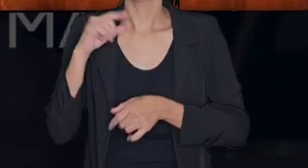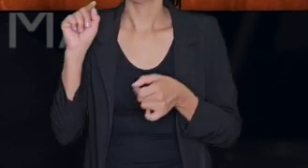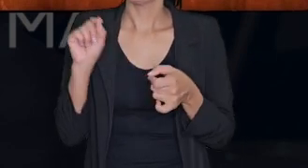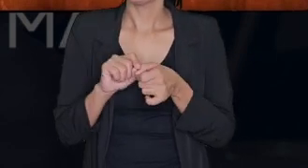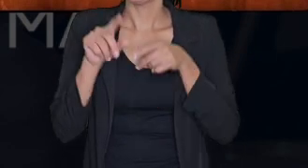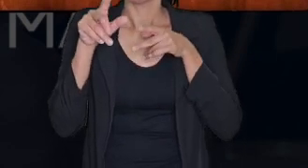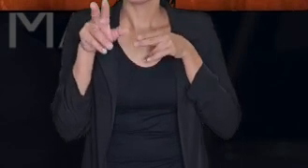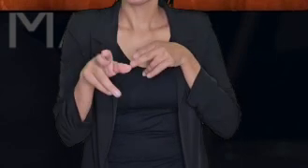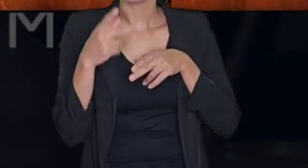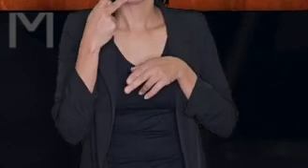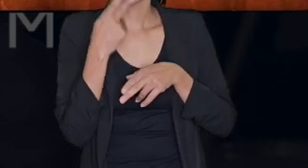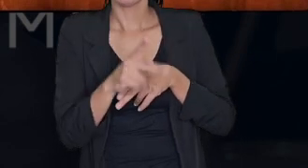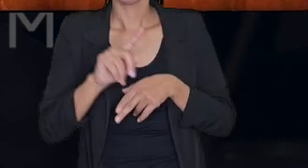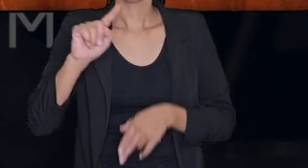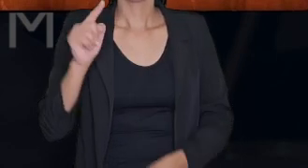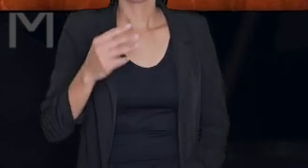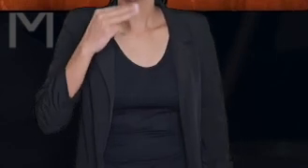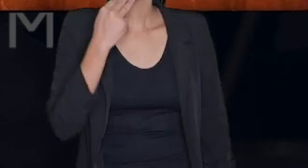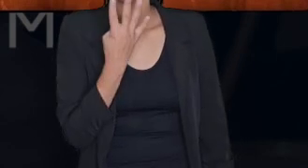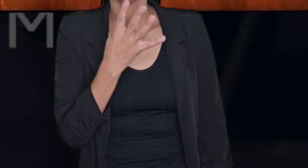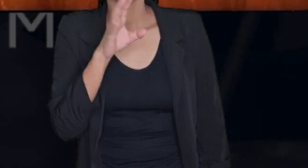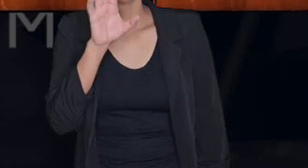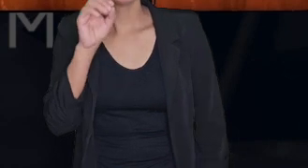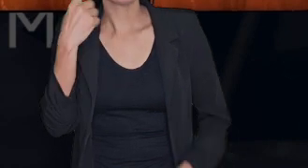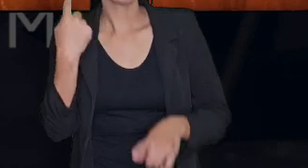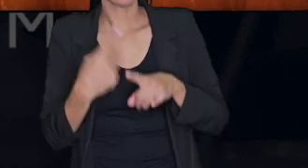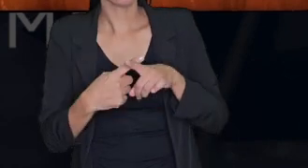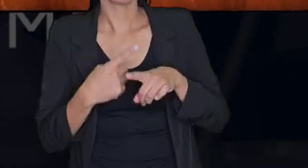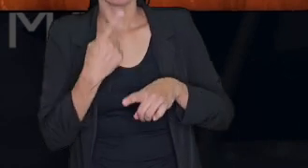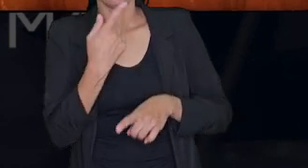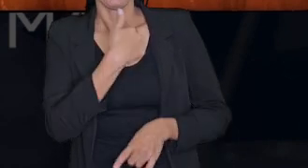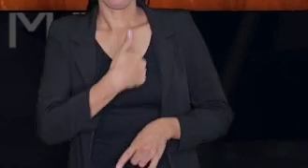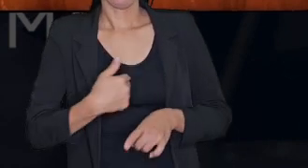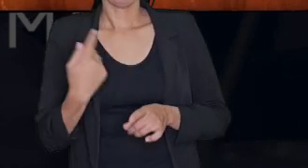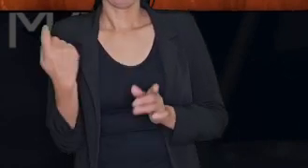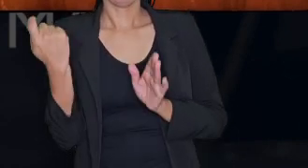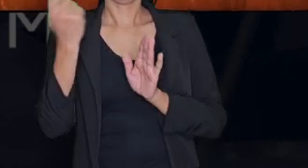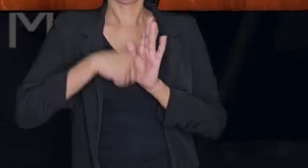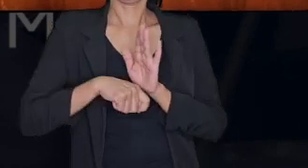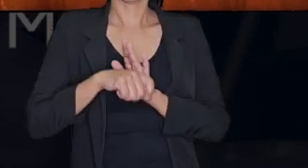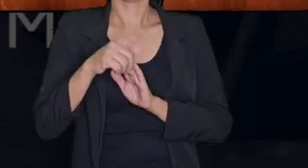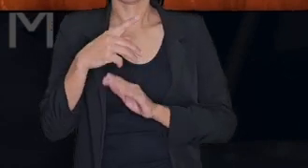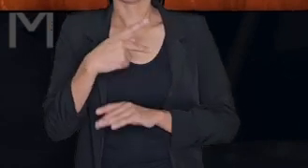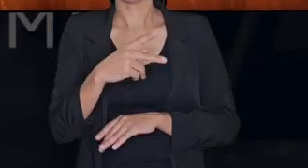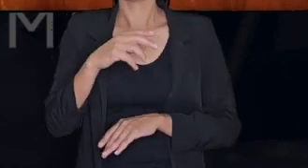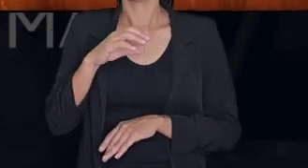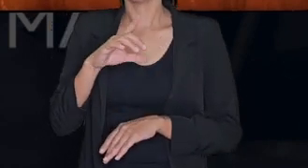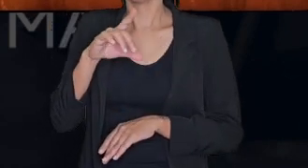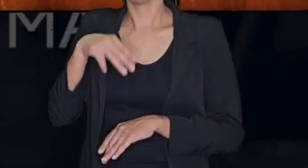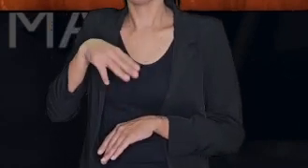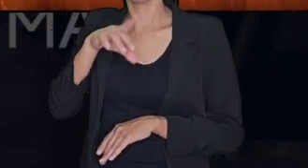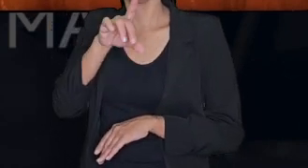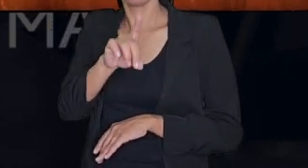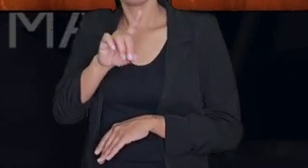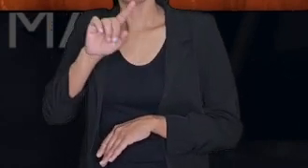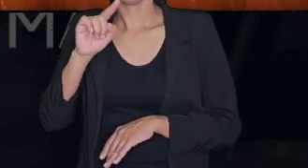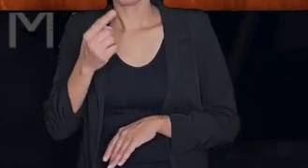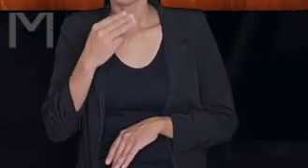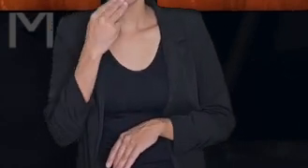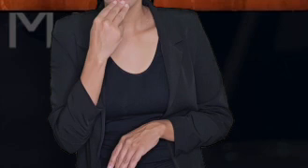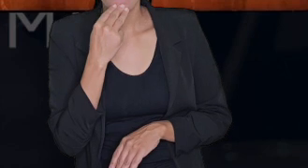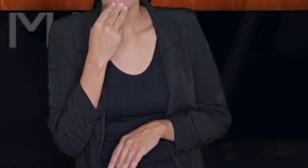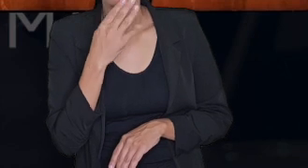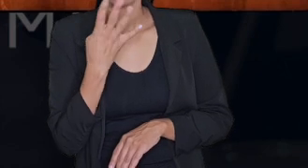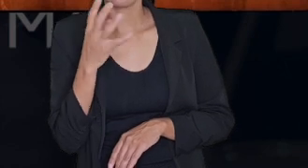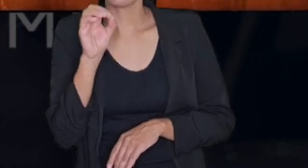Beleza. Mas, Hércules, eu estou fazendo que o valor de 1.400.000, afinal de contas, o Estado está me tributando ITCMD por